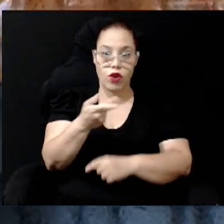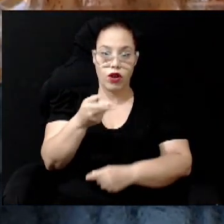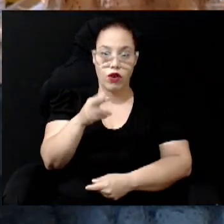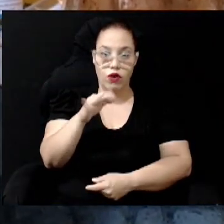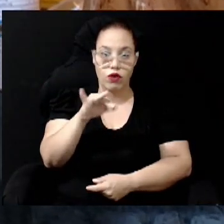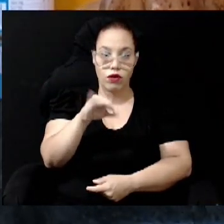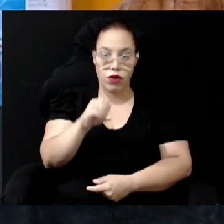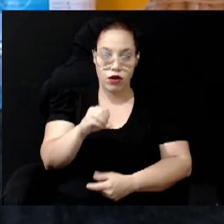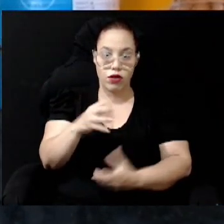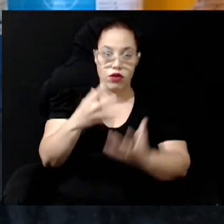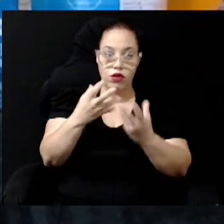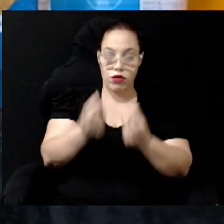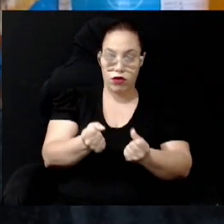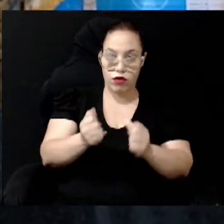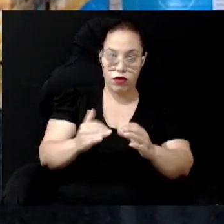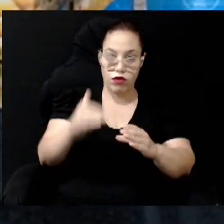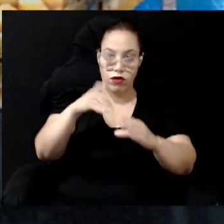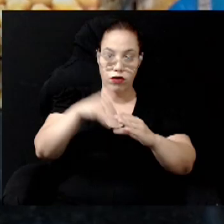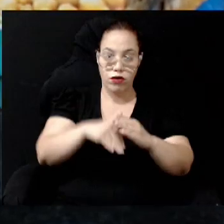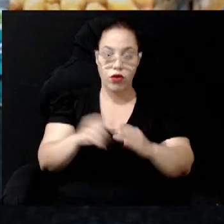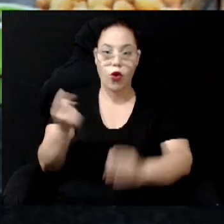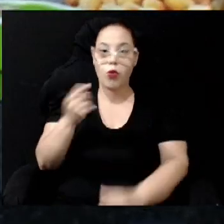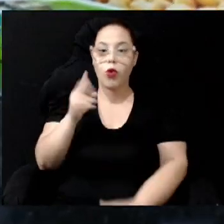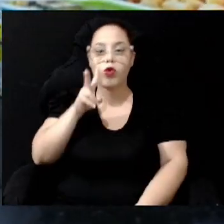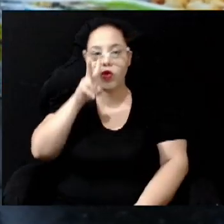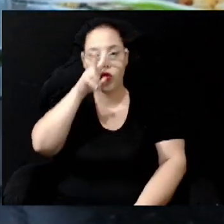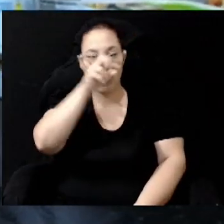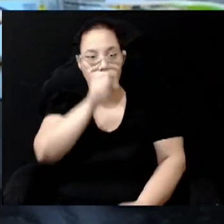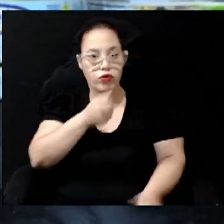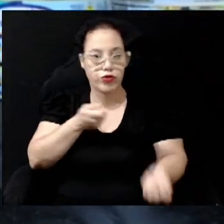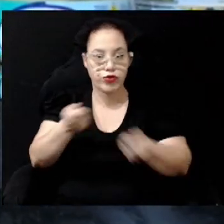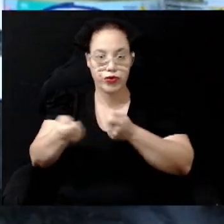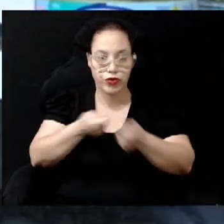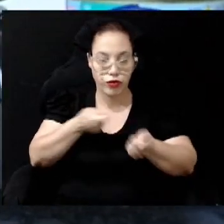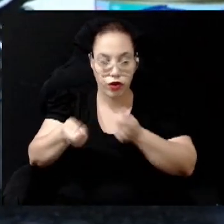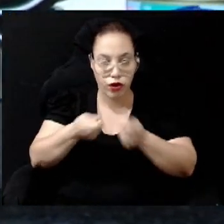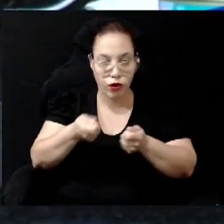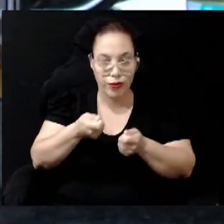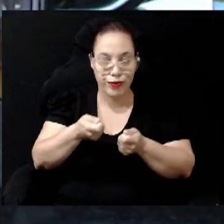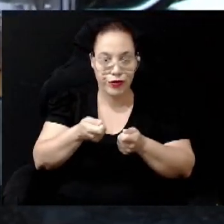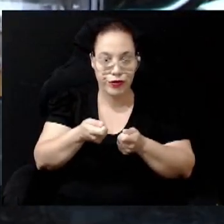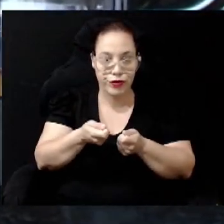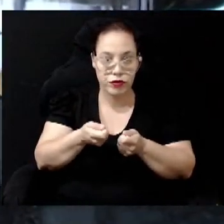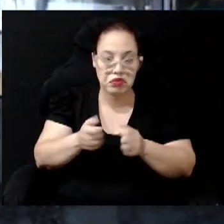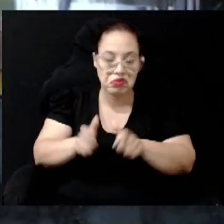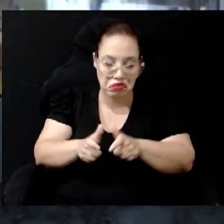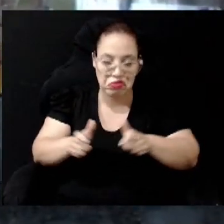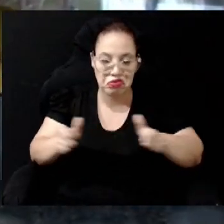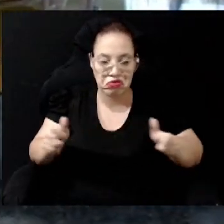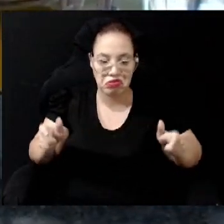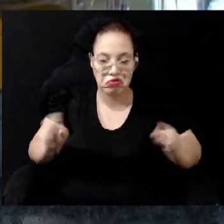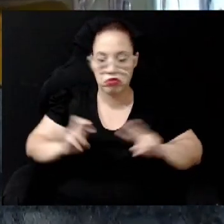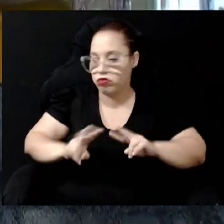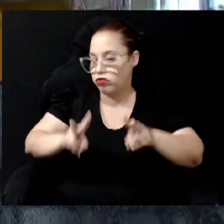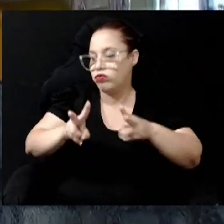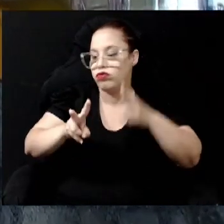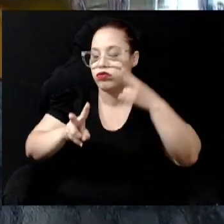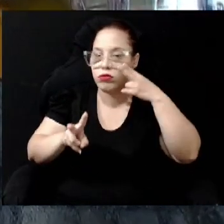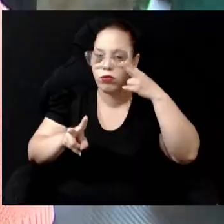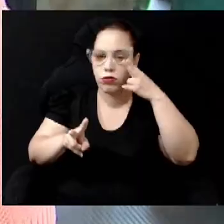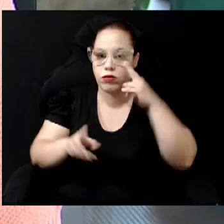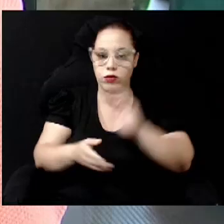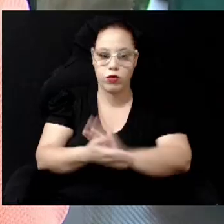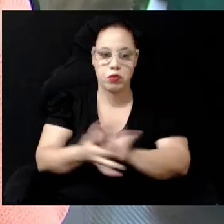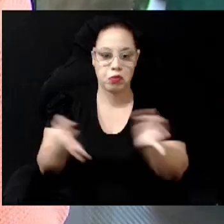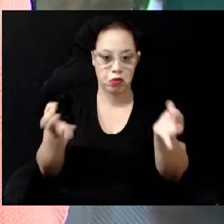dos alimentos é um ponto forte no controle sanitário para que o alimento aumente a sua durabilidade, mantendo a sua